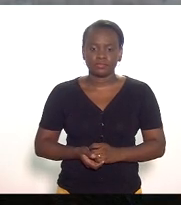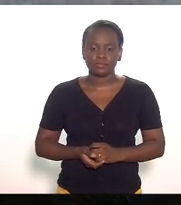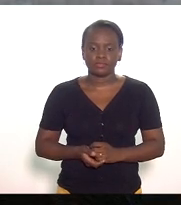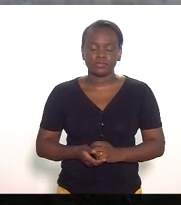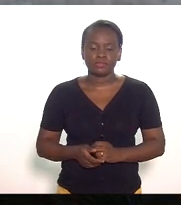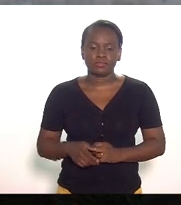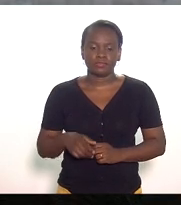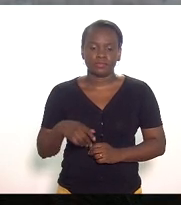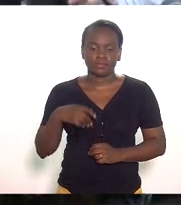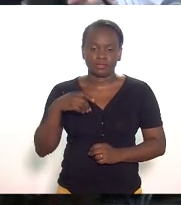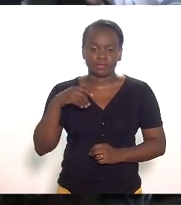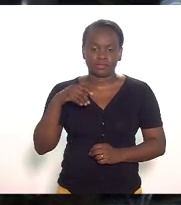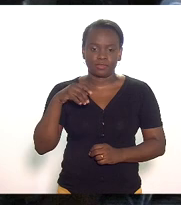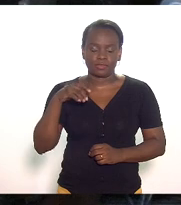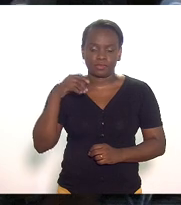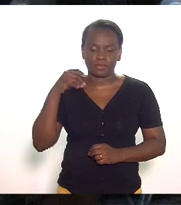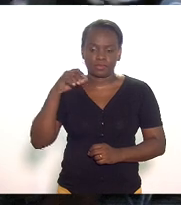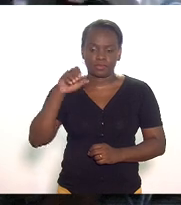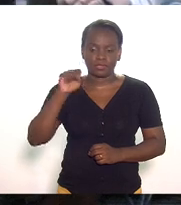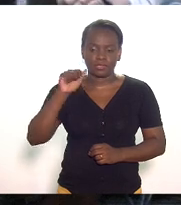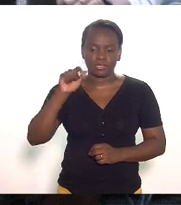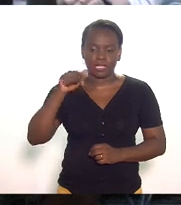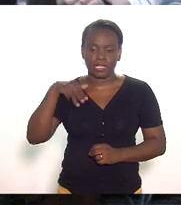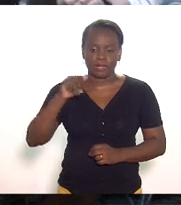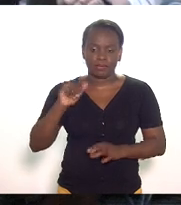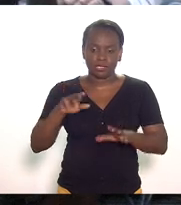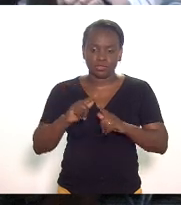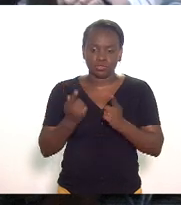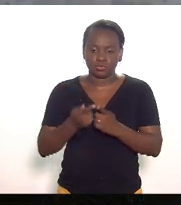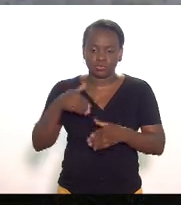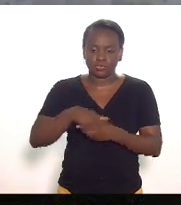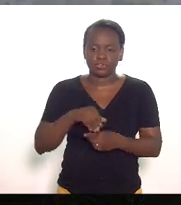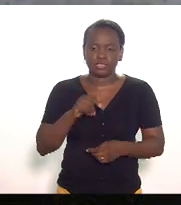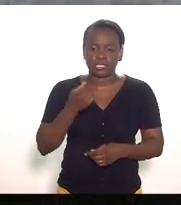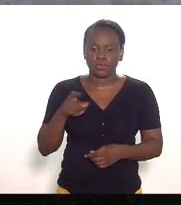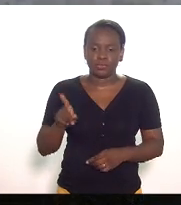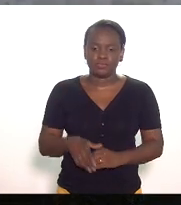Deputado Coronel Salema votou não.